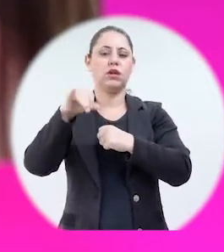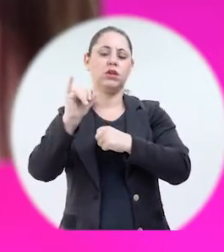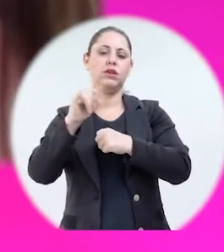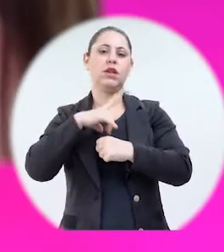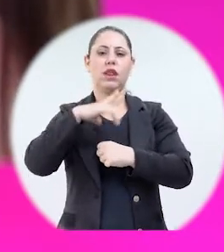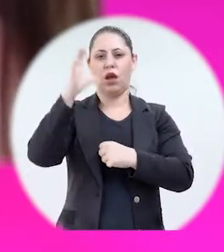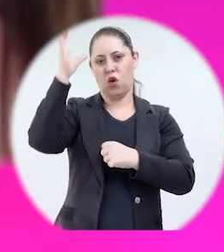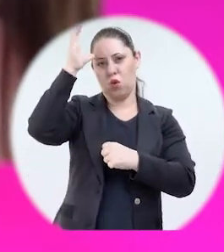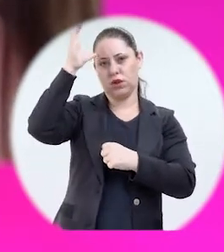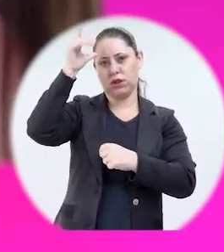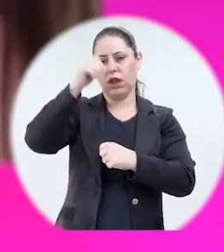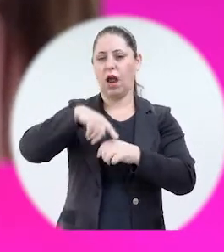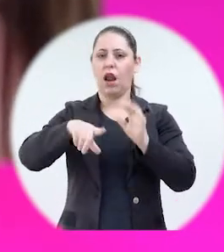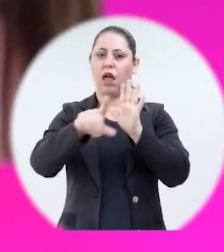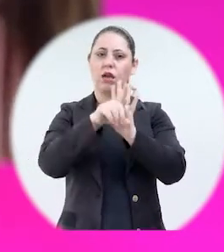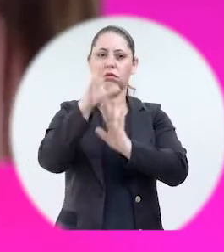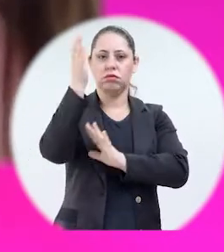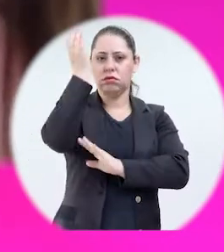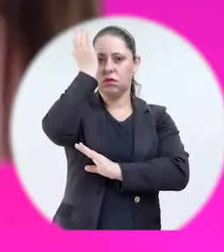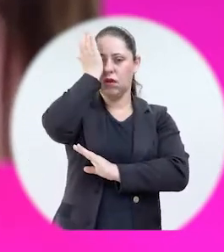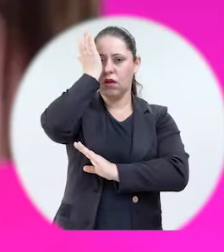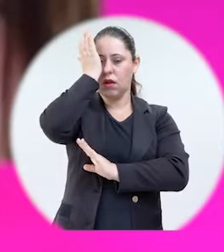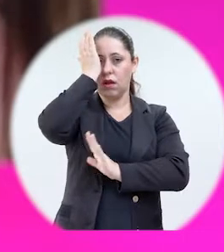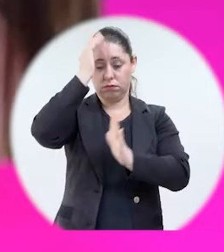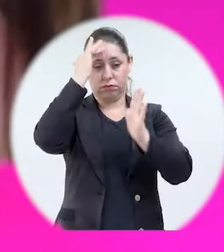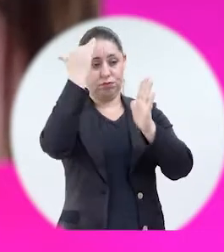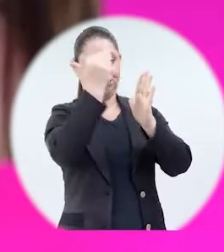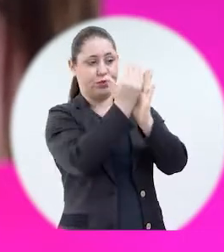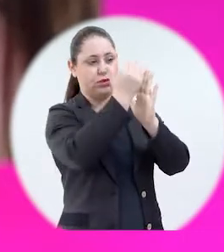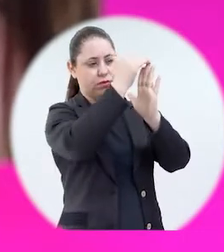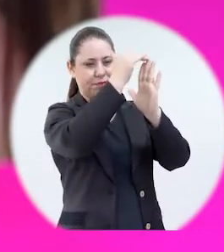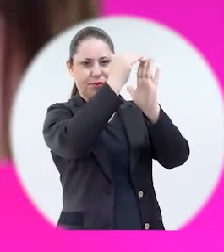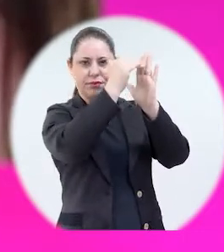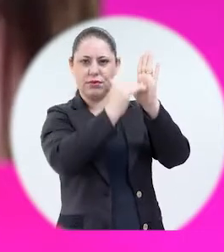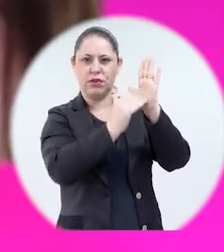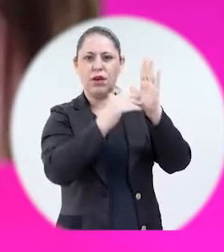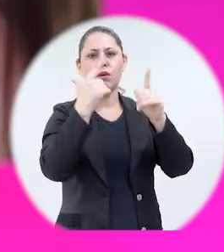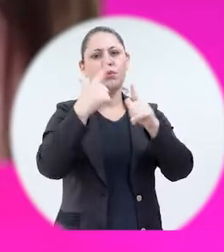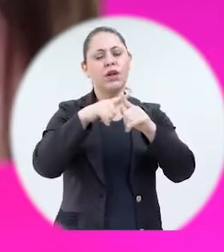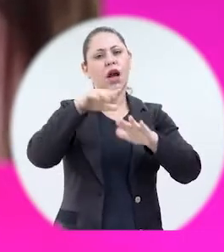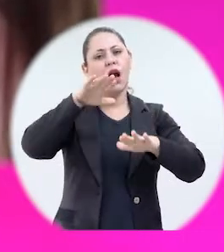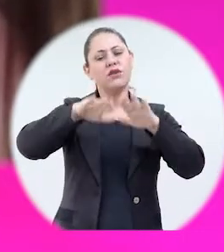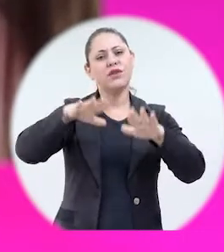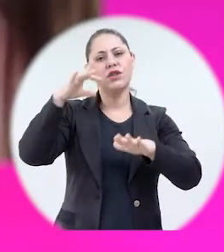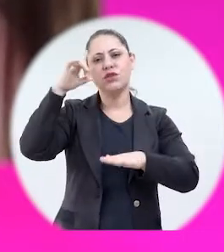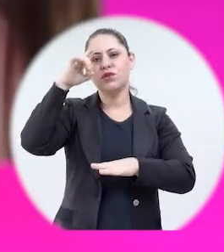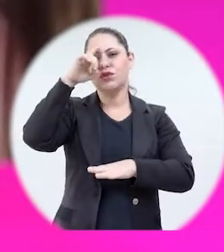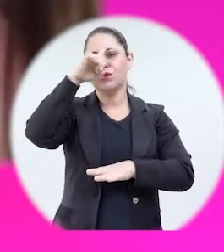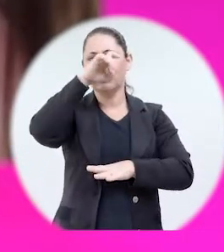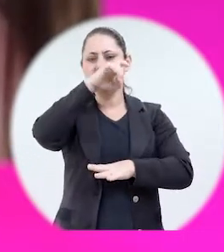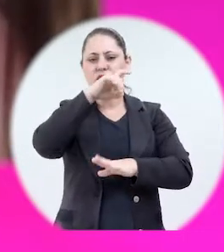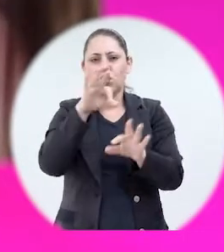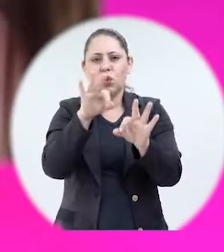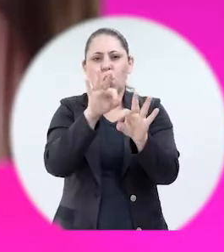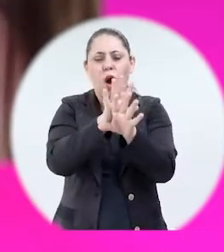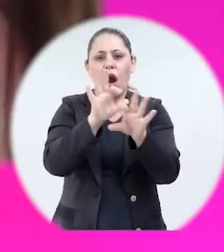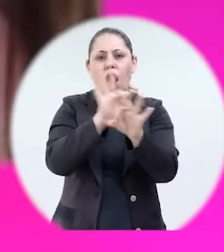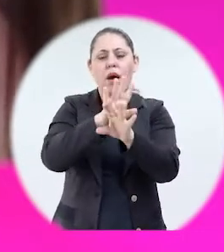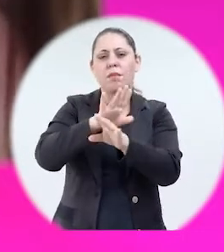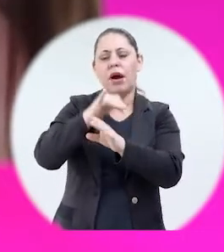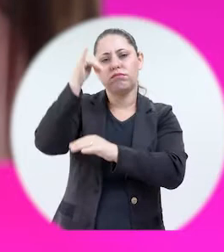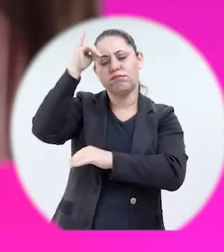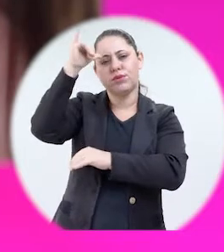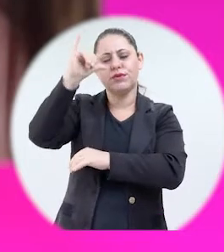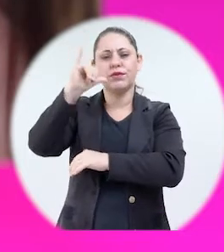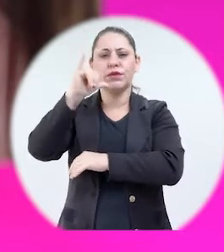sabendo, né, tendo a consciência que a Lei Maria da Penha reconhece Por que às vezes é difícil combater